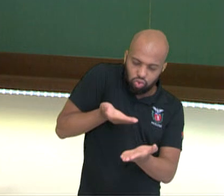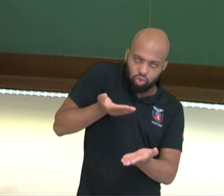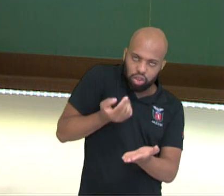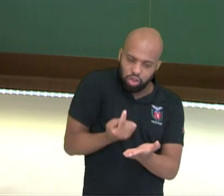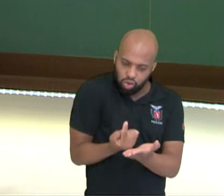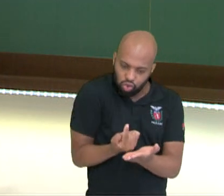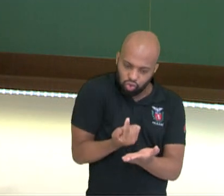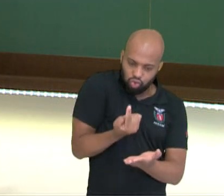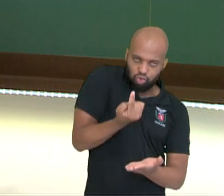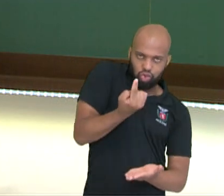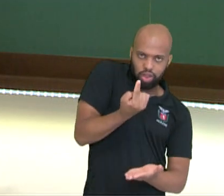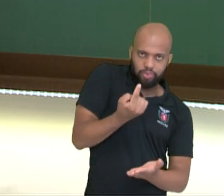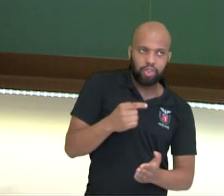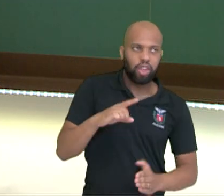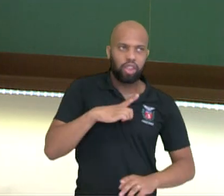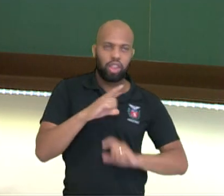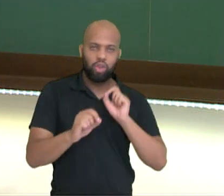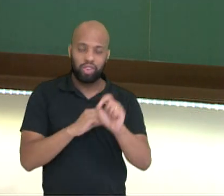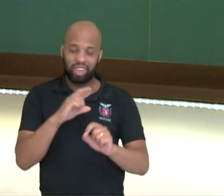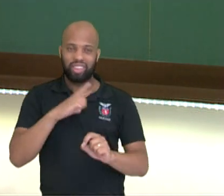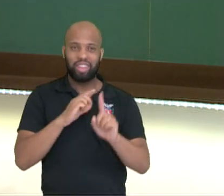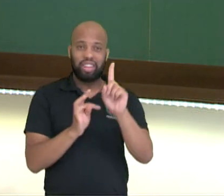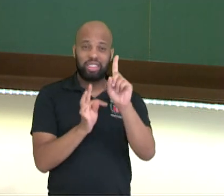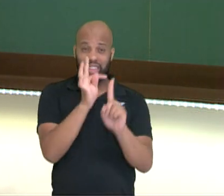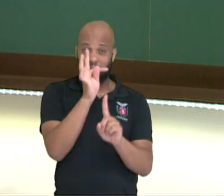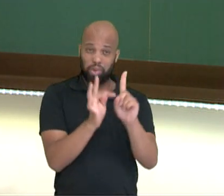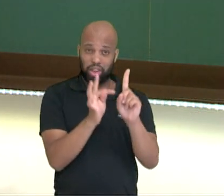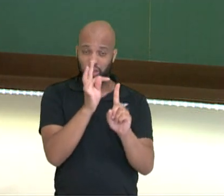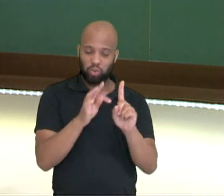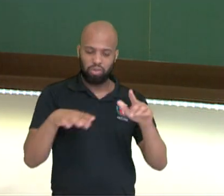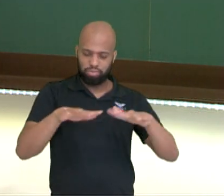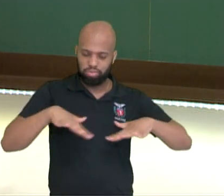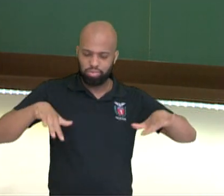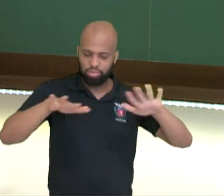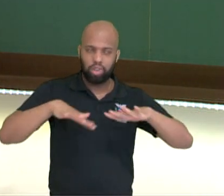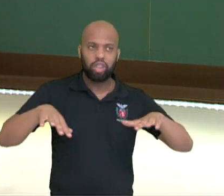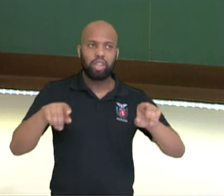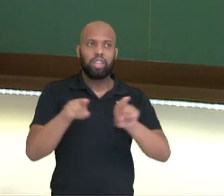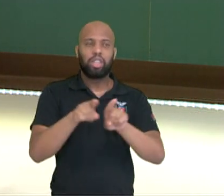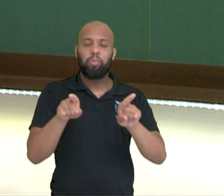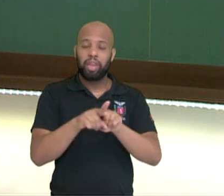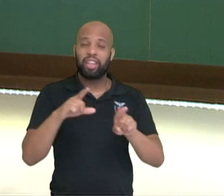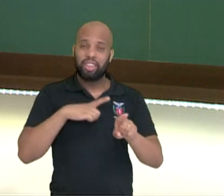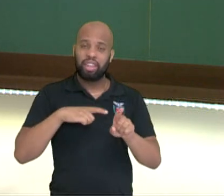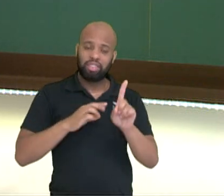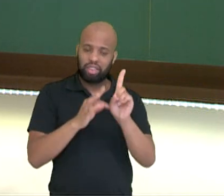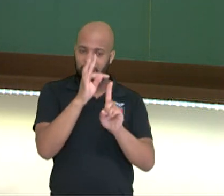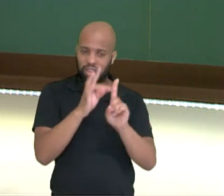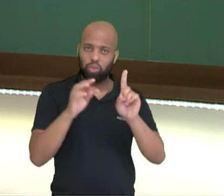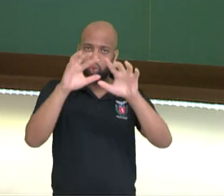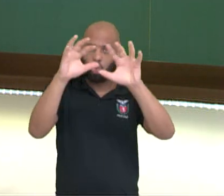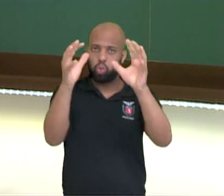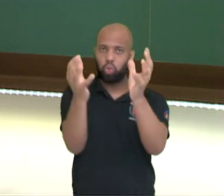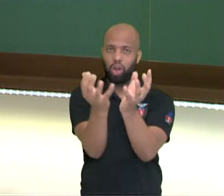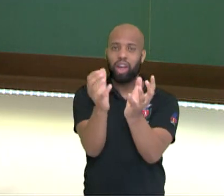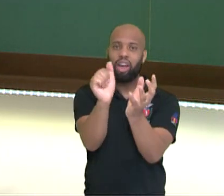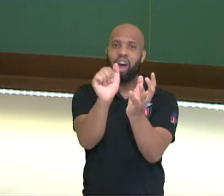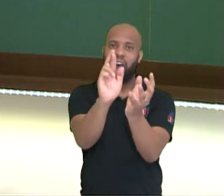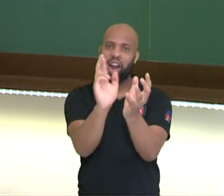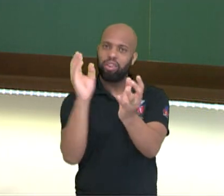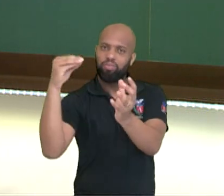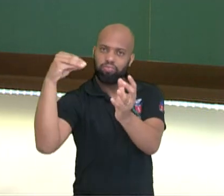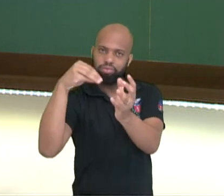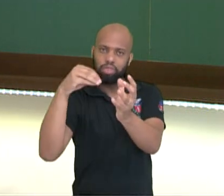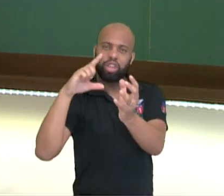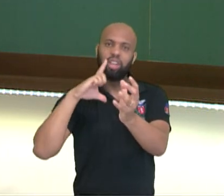aqui uma pressão ambiente, uma temperatura ambiente, e há uma temperatura dentro do bulbo, do ar preso dentro do bulbo, e uma